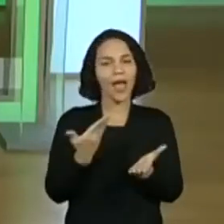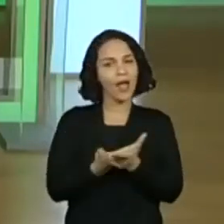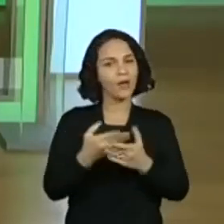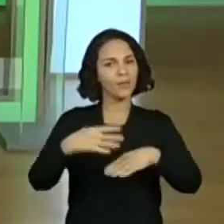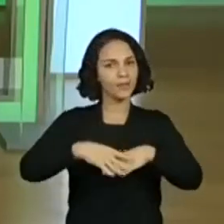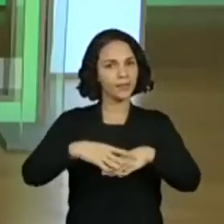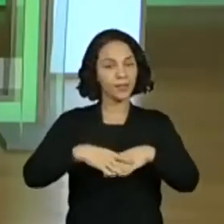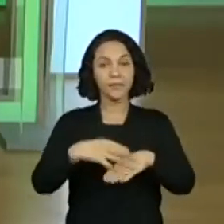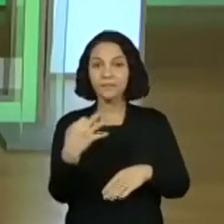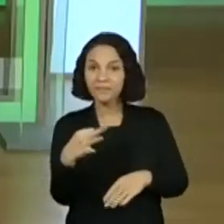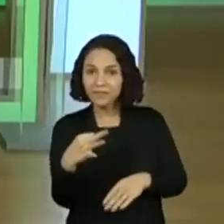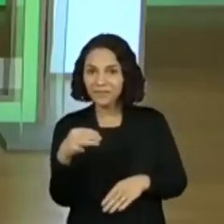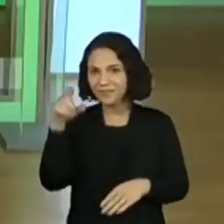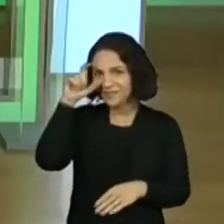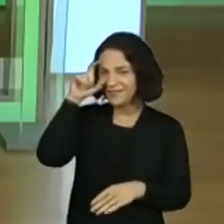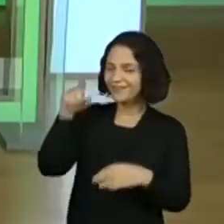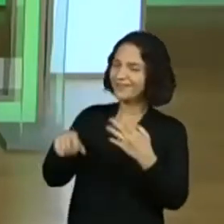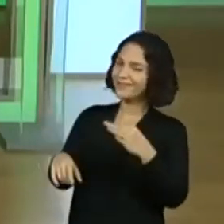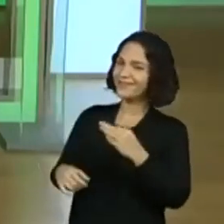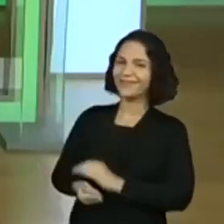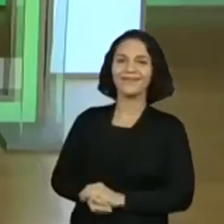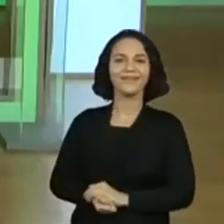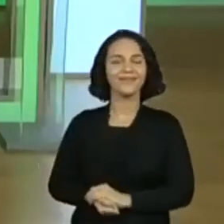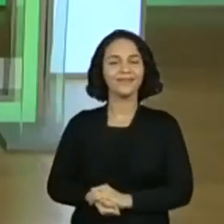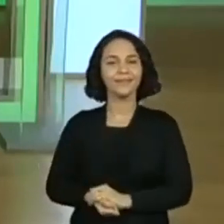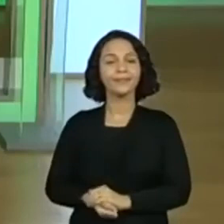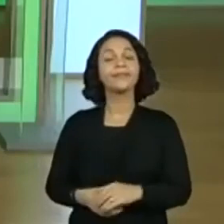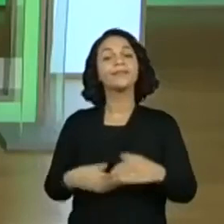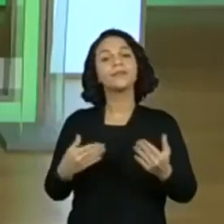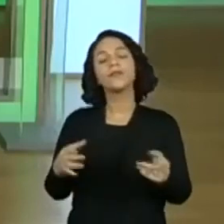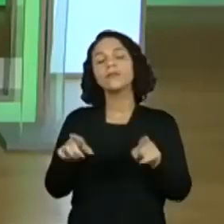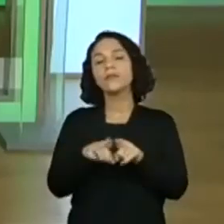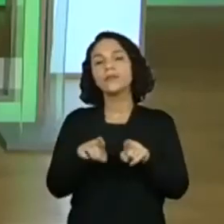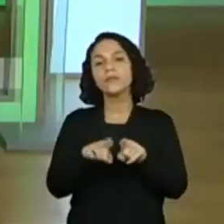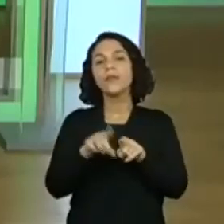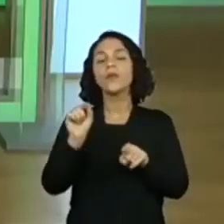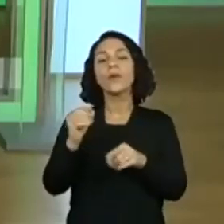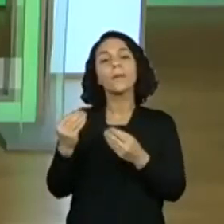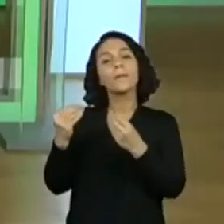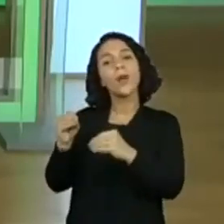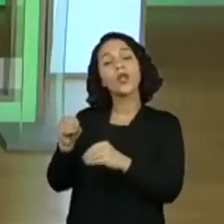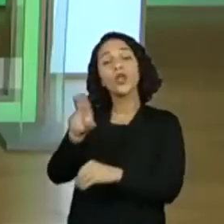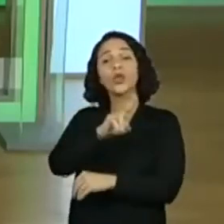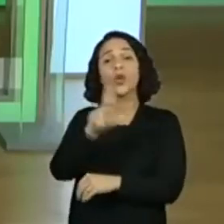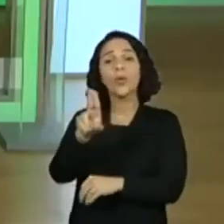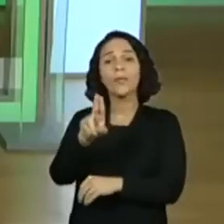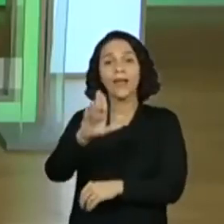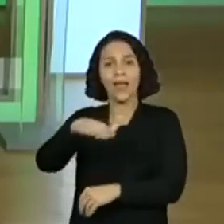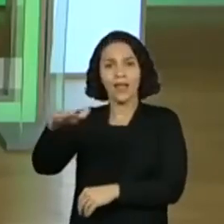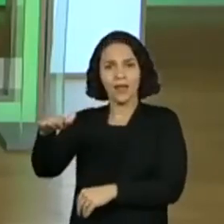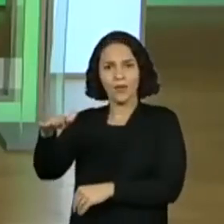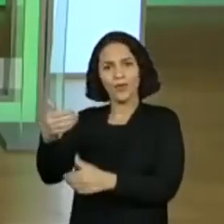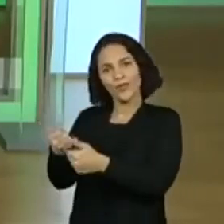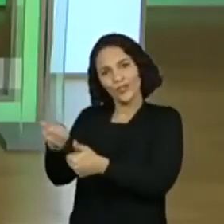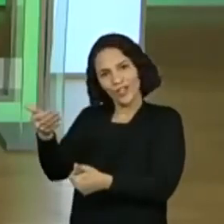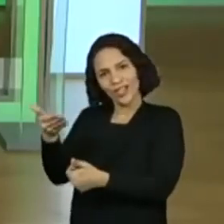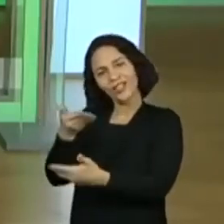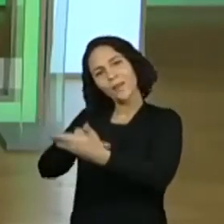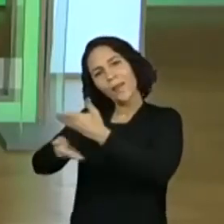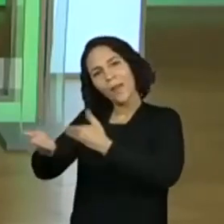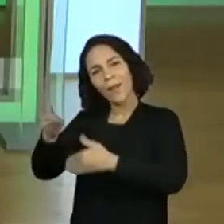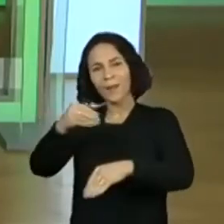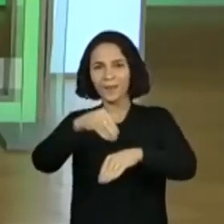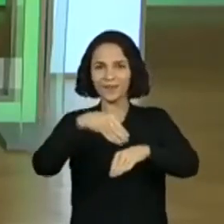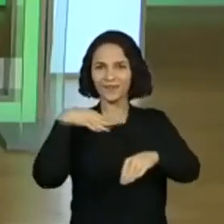de matemática, não é, Prof. Genô? Exatamente. E passem também para nós aí os nomes dos alunos que estão acompanhando, para que a gente possa falar